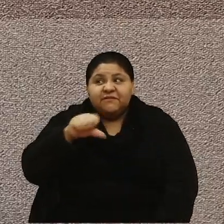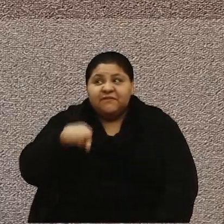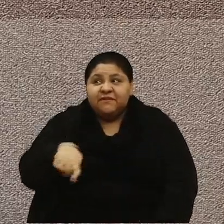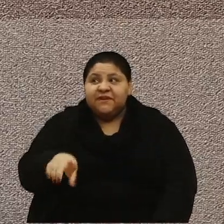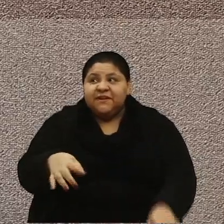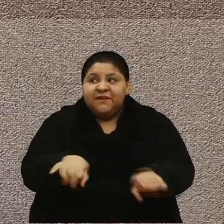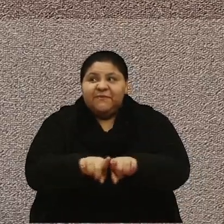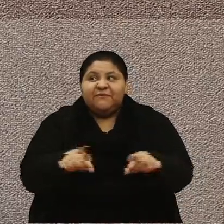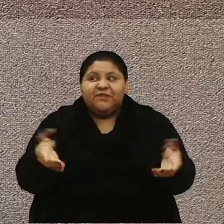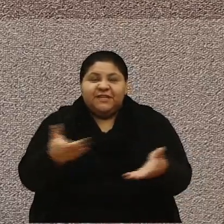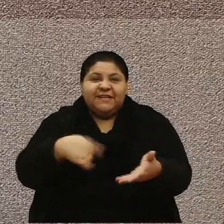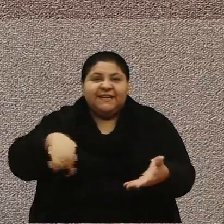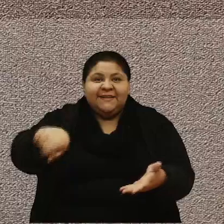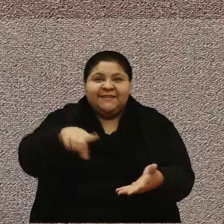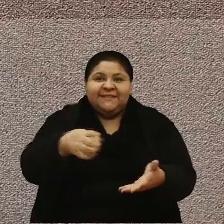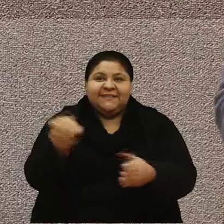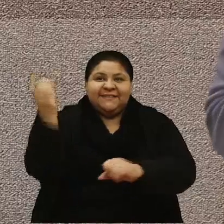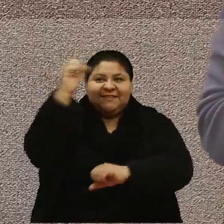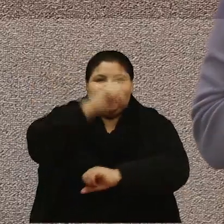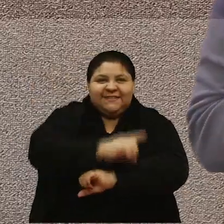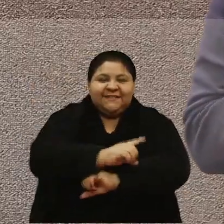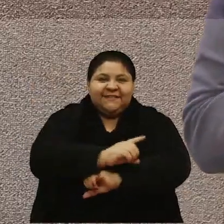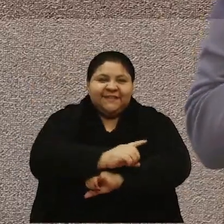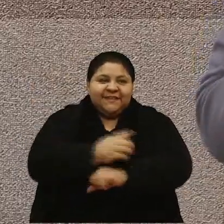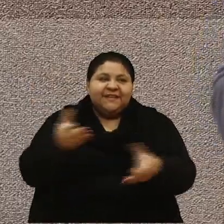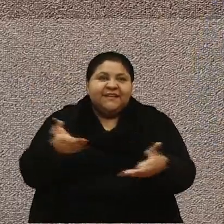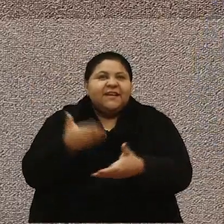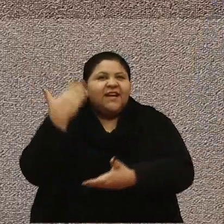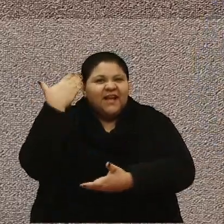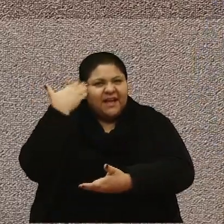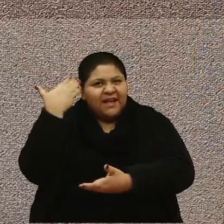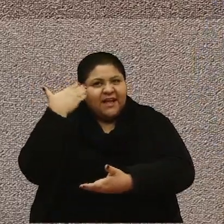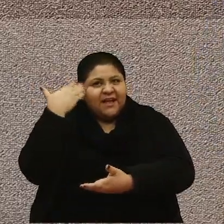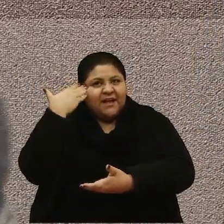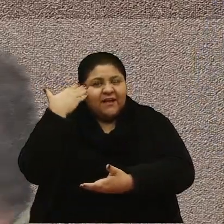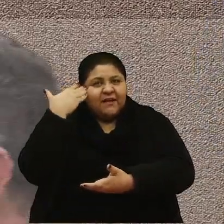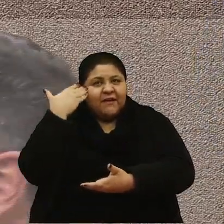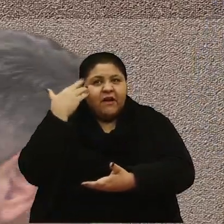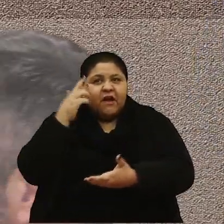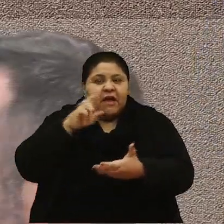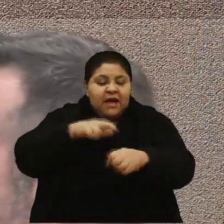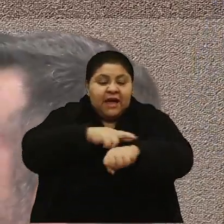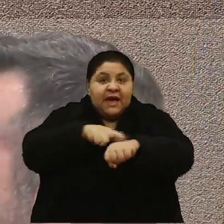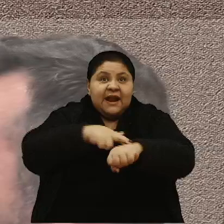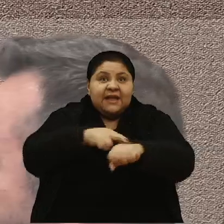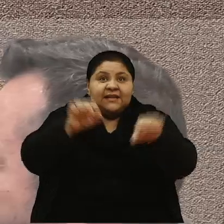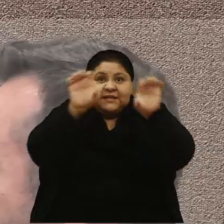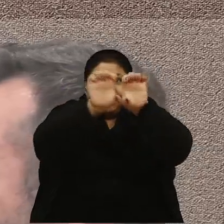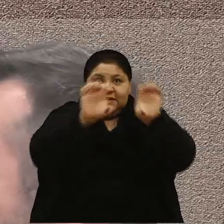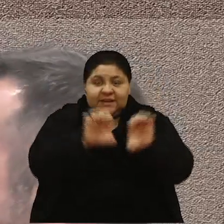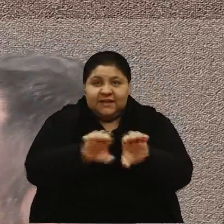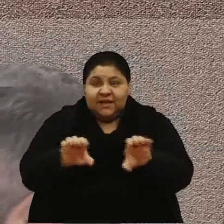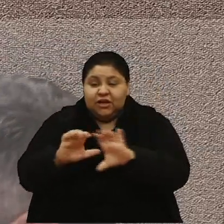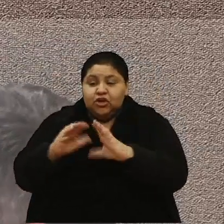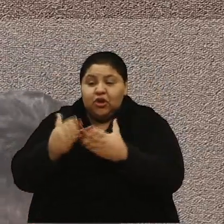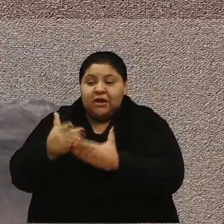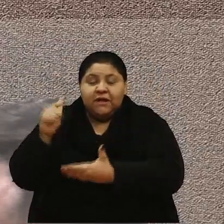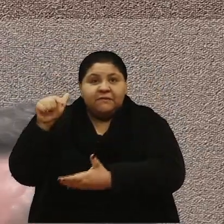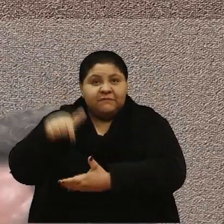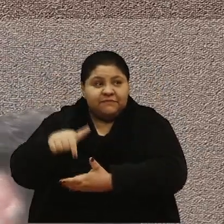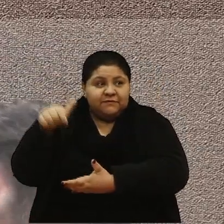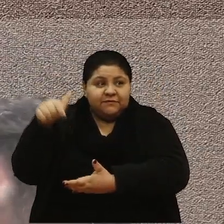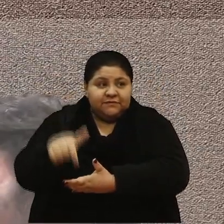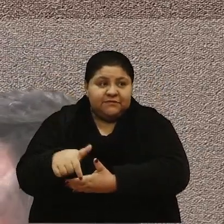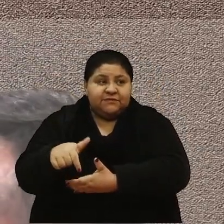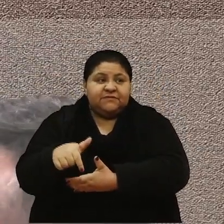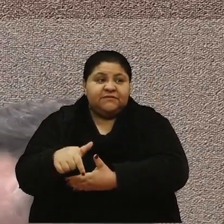sempre bom, né? Pela amostra científica, fiquei sabendo sobre racismo estrutural. Quando as escolas vêm aqui, é